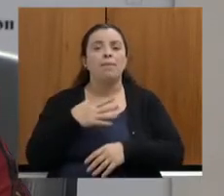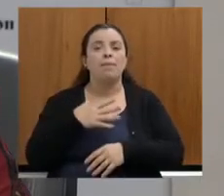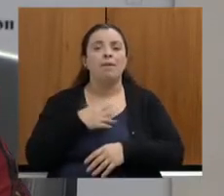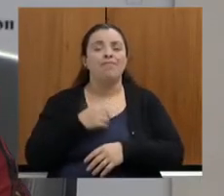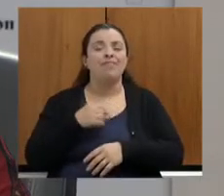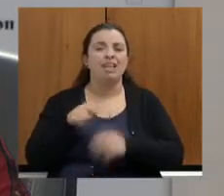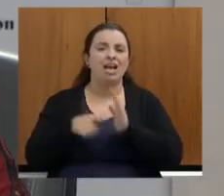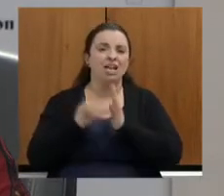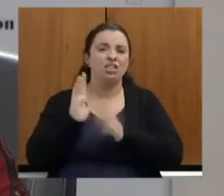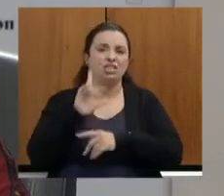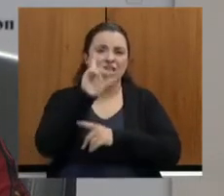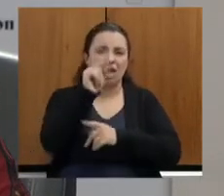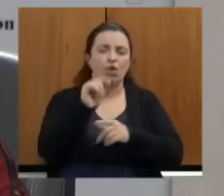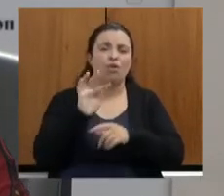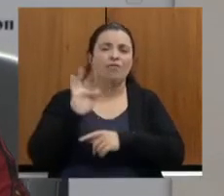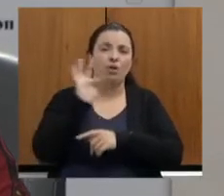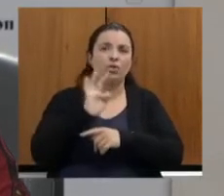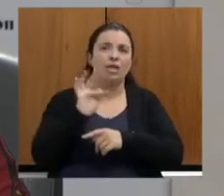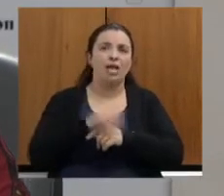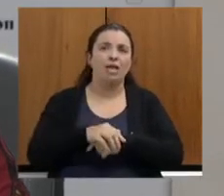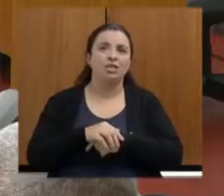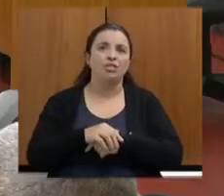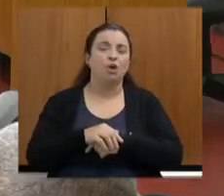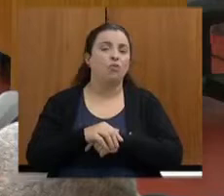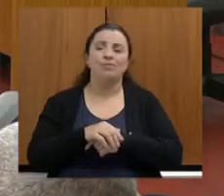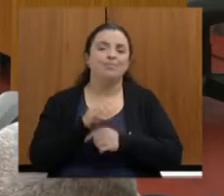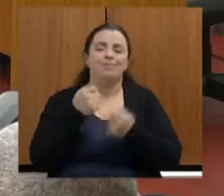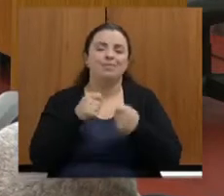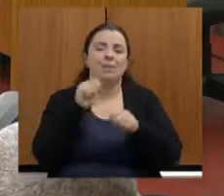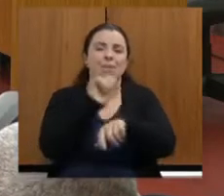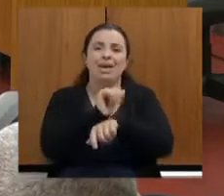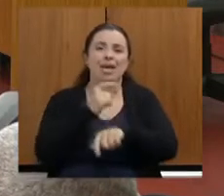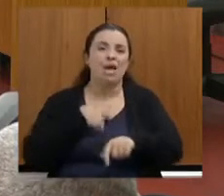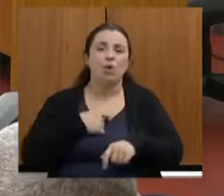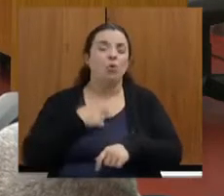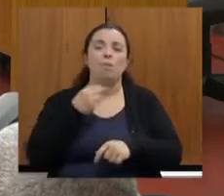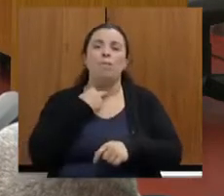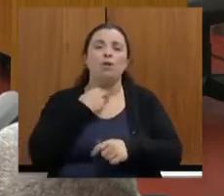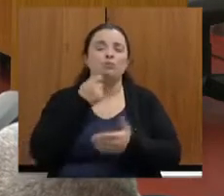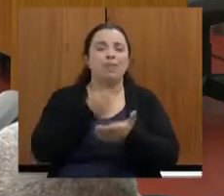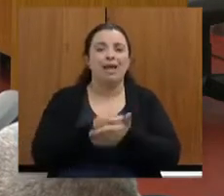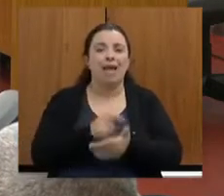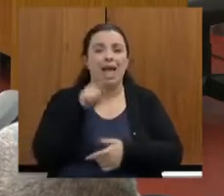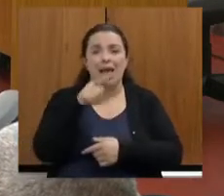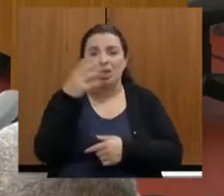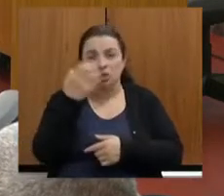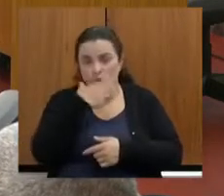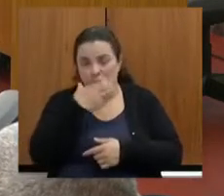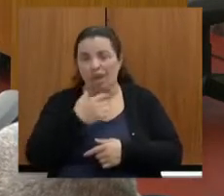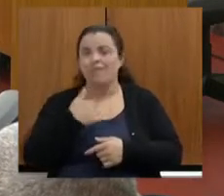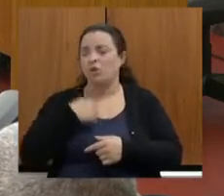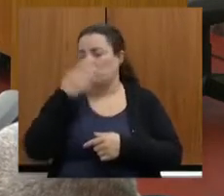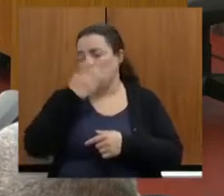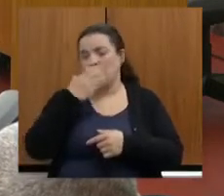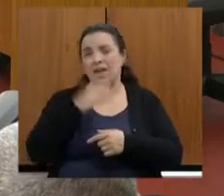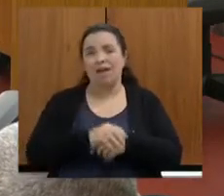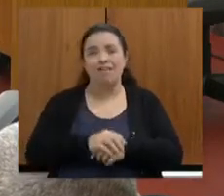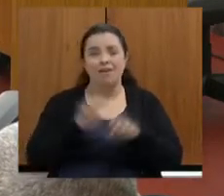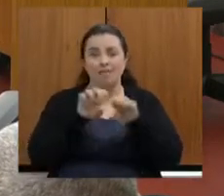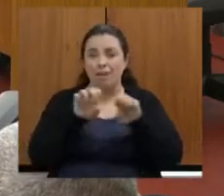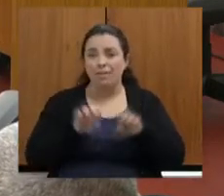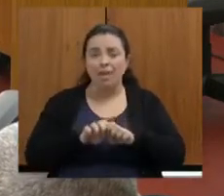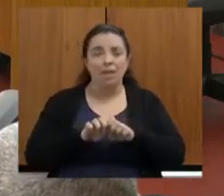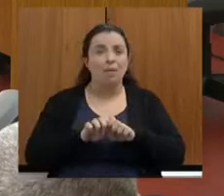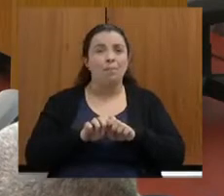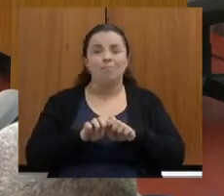pode mais estudar eu não tenho condições de pagar a faculdade chorava e chorava eu desestruturou a família toda e o menino ainda